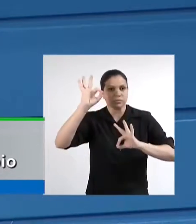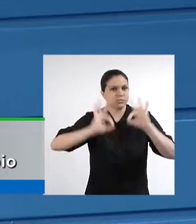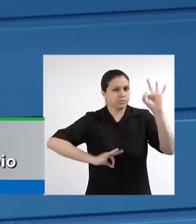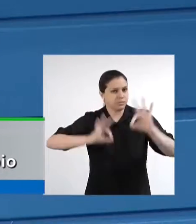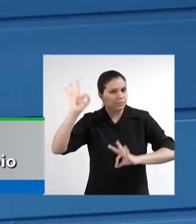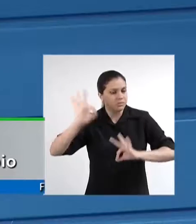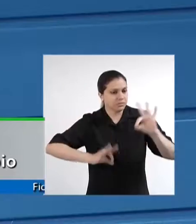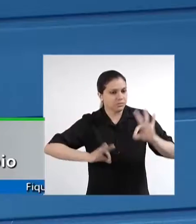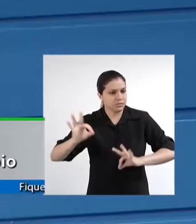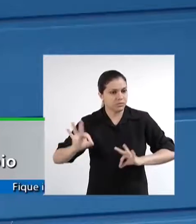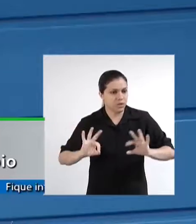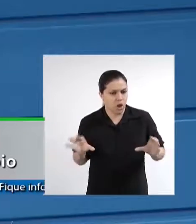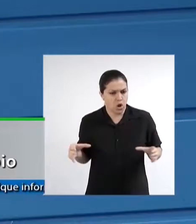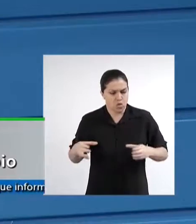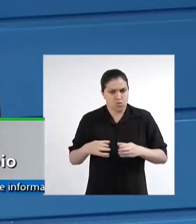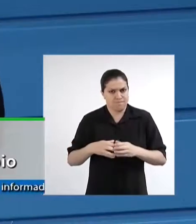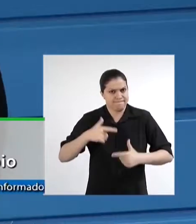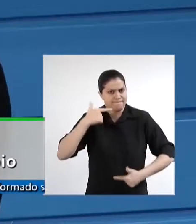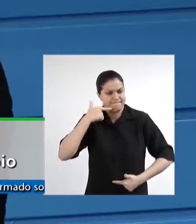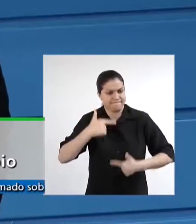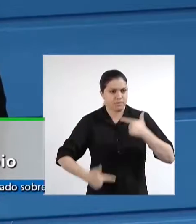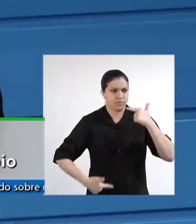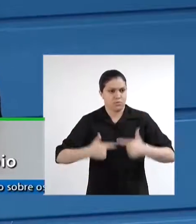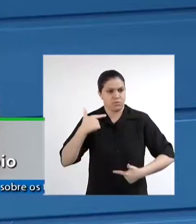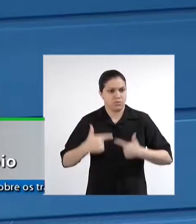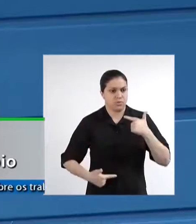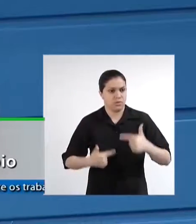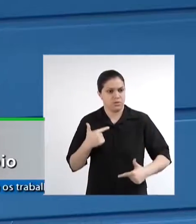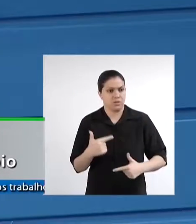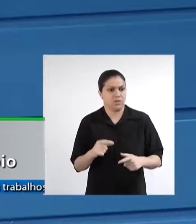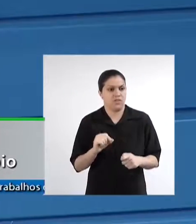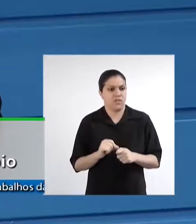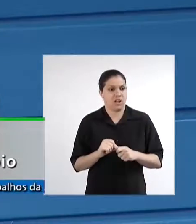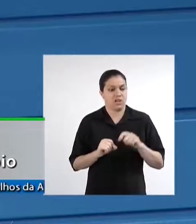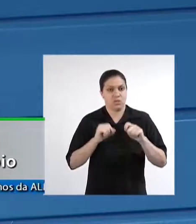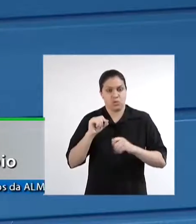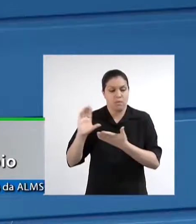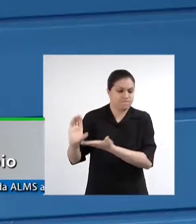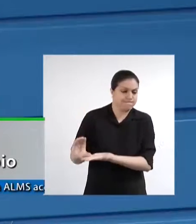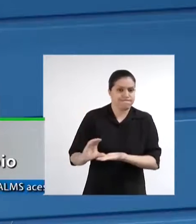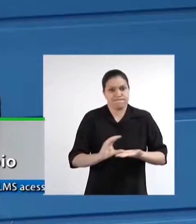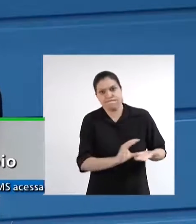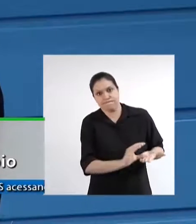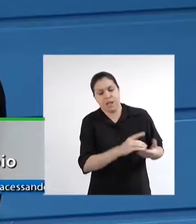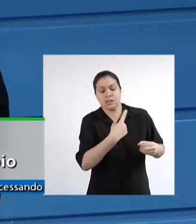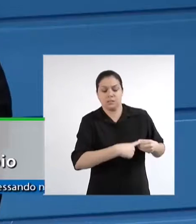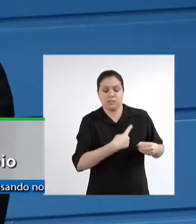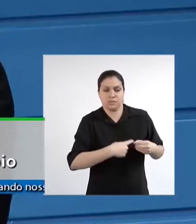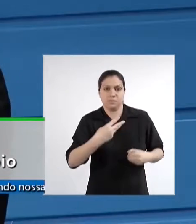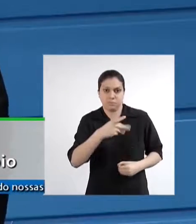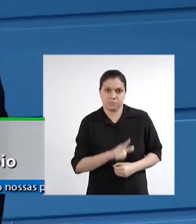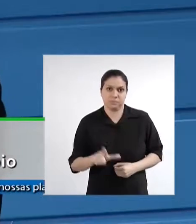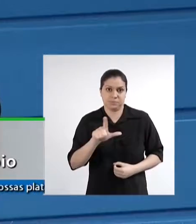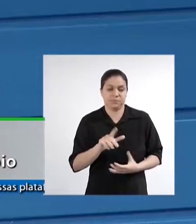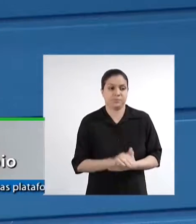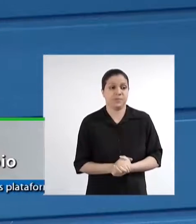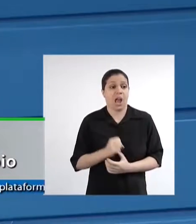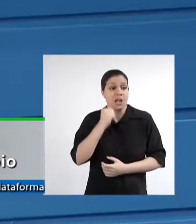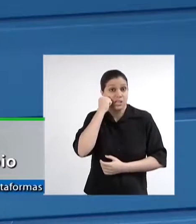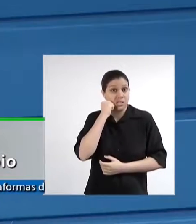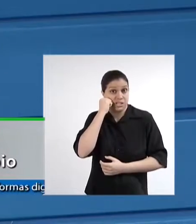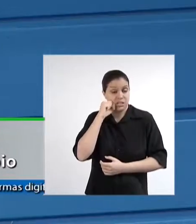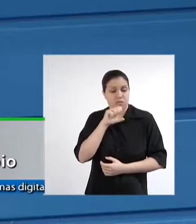uma força política que atraiu investimentos para Três Lagoas. E a senadora